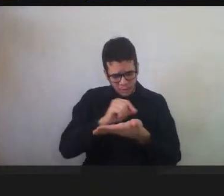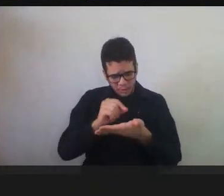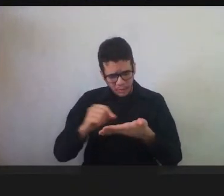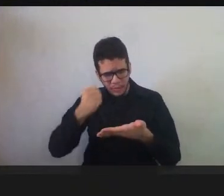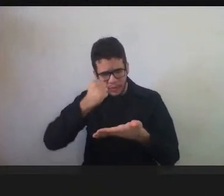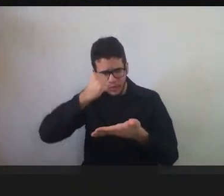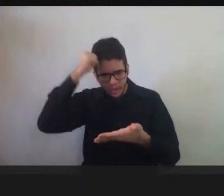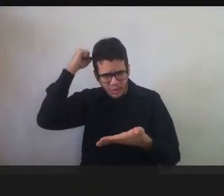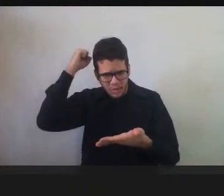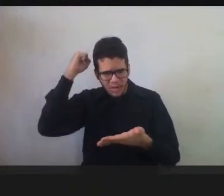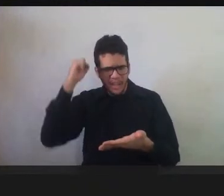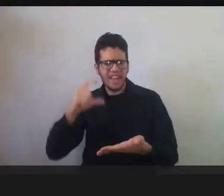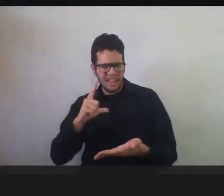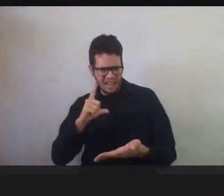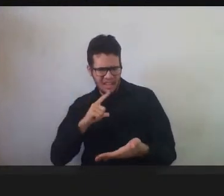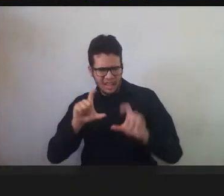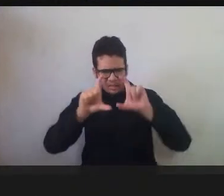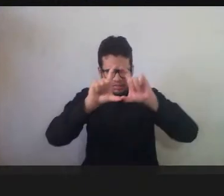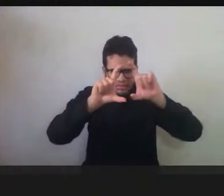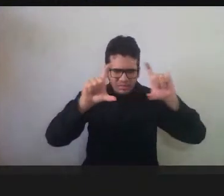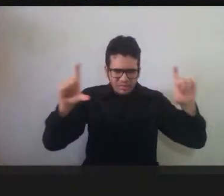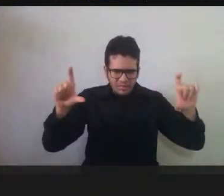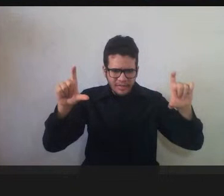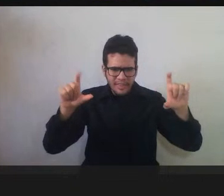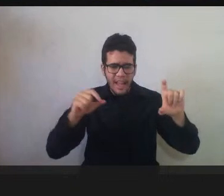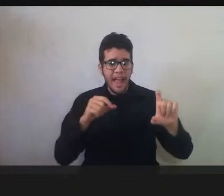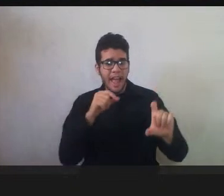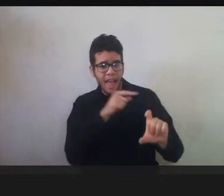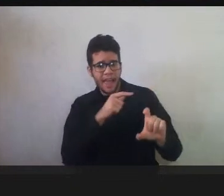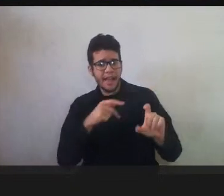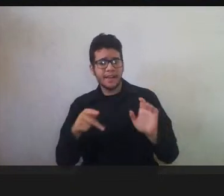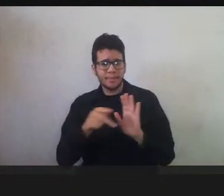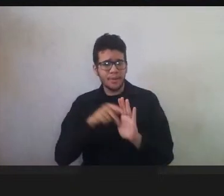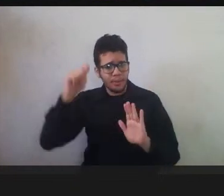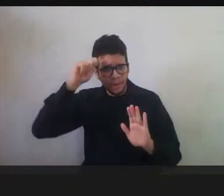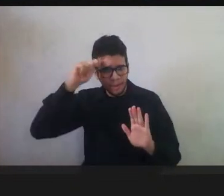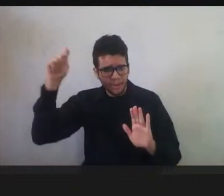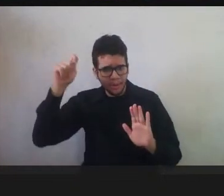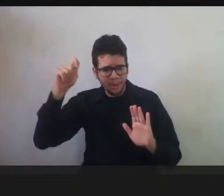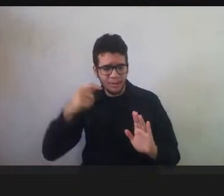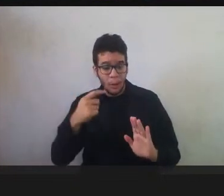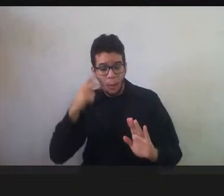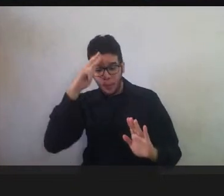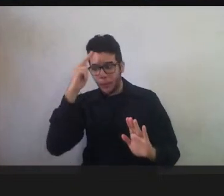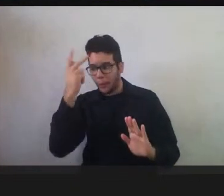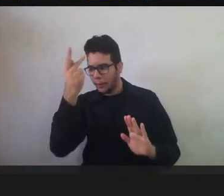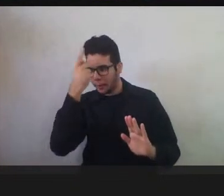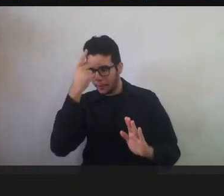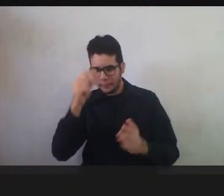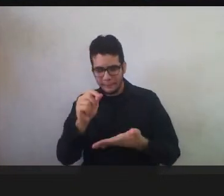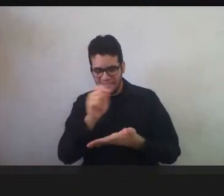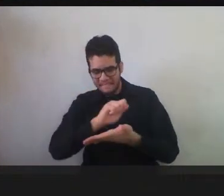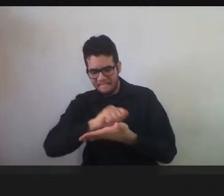que são refutados pelo próprio Soussi já que seria um protótipo